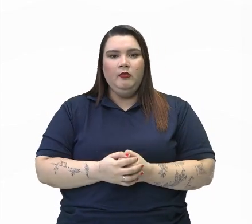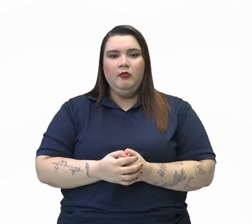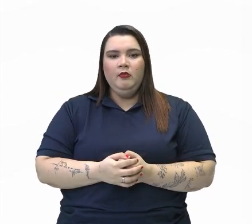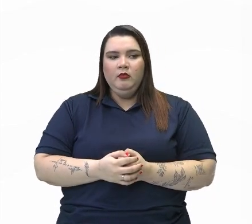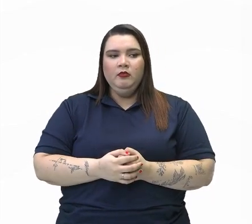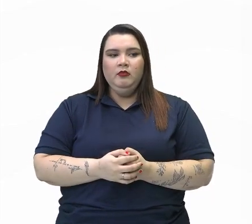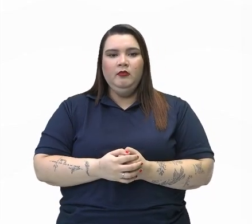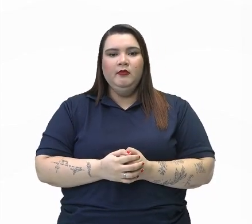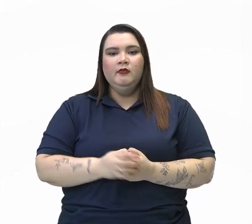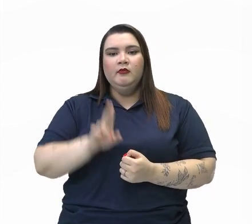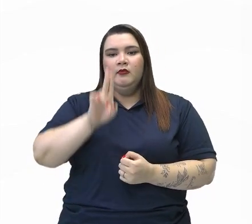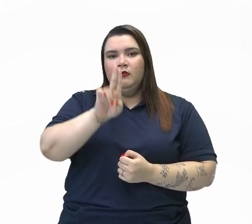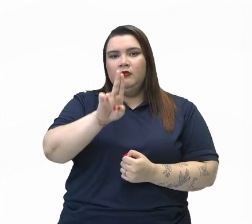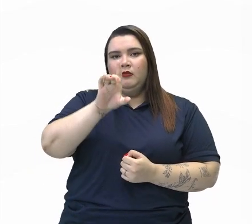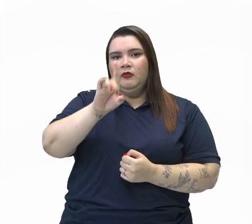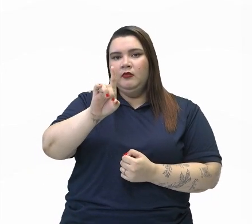Rights,